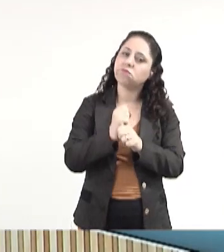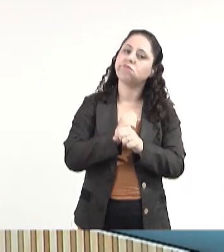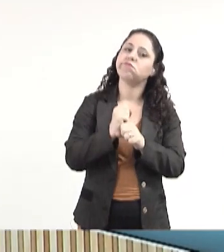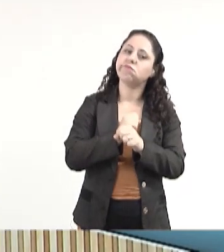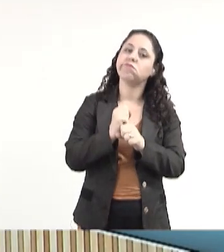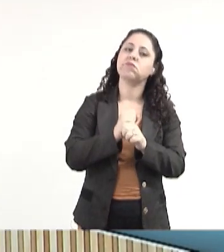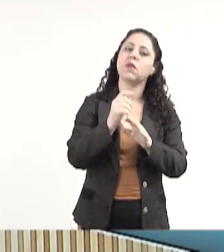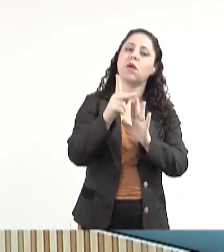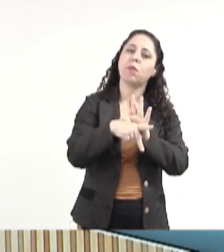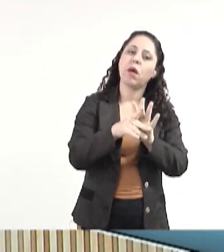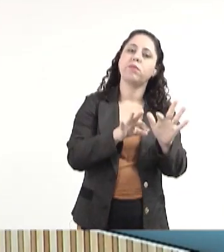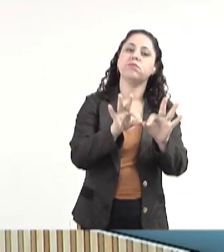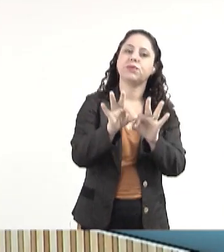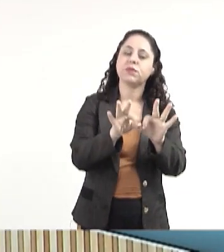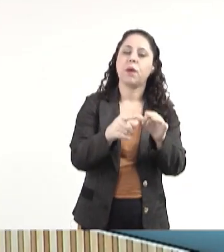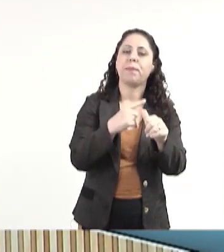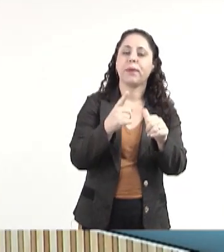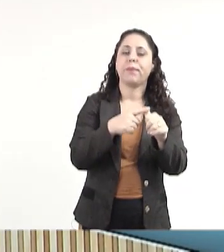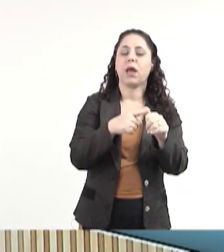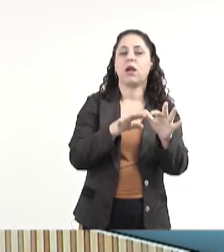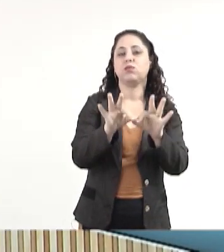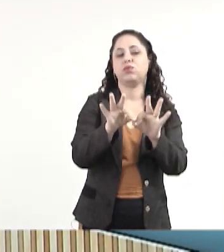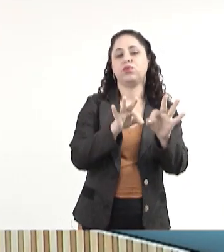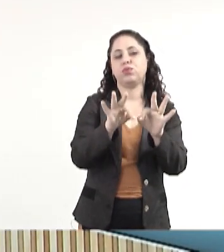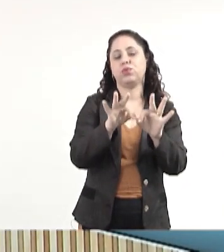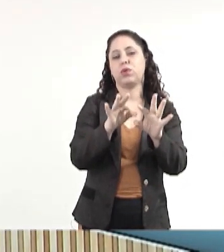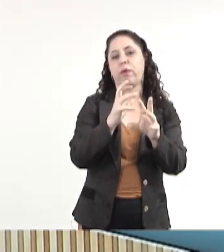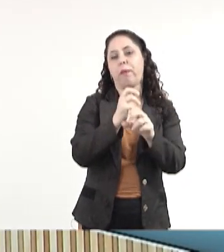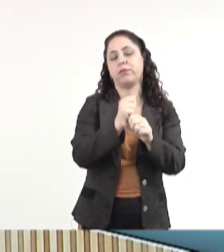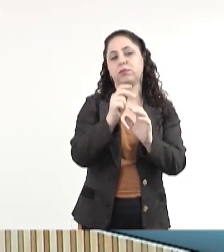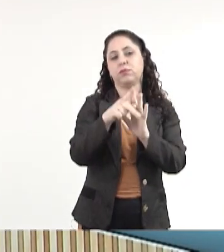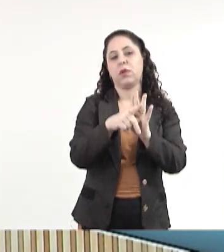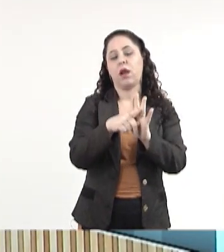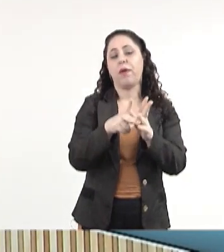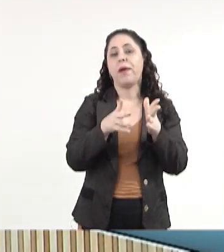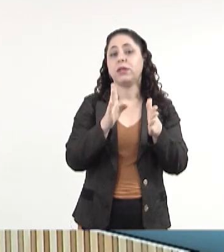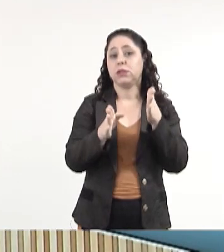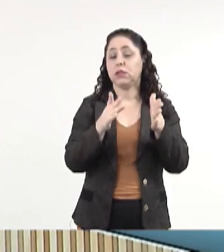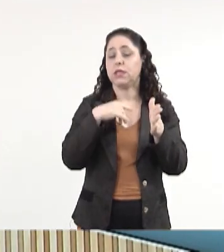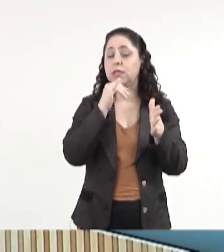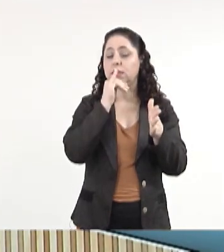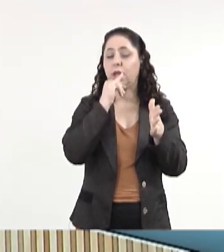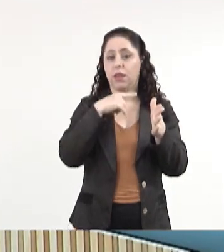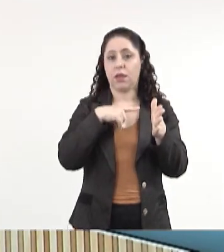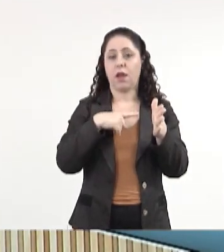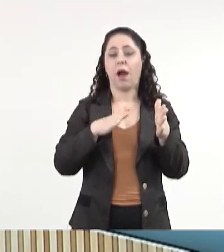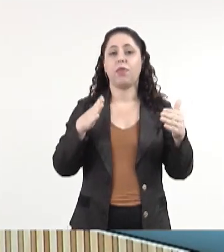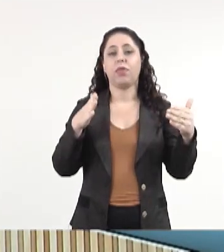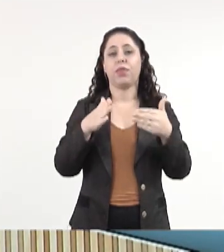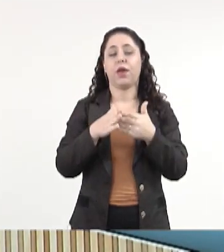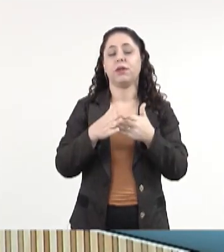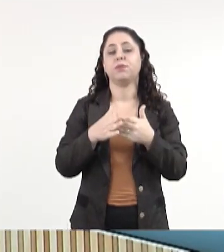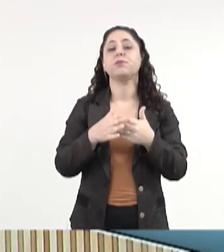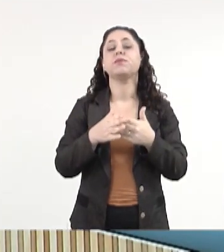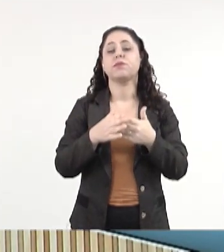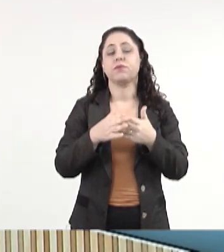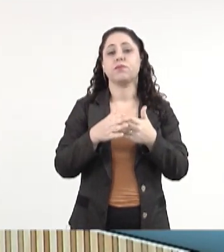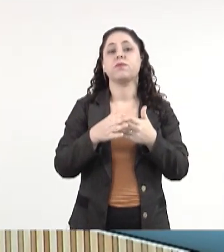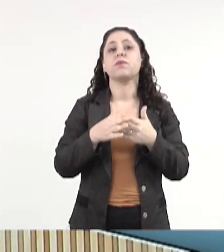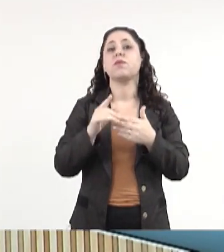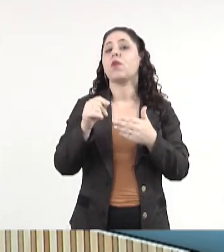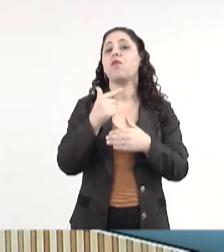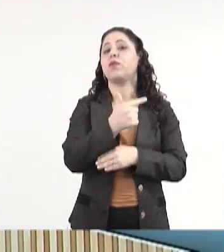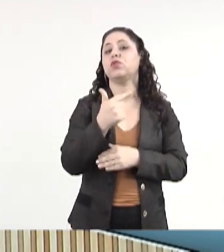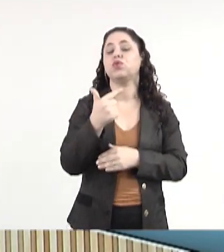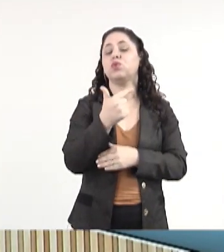governo faz ajustes, né? Então esse é o primeiro ajuste do plano que está valendo para o nosso Estado, né? São 22 novas